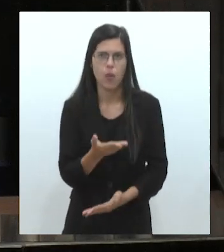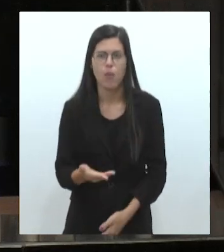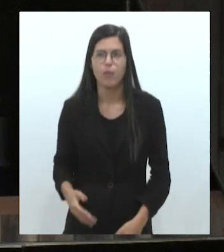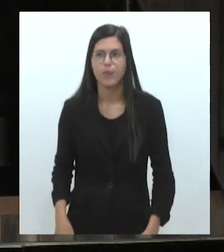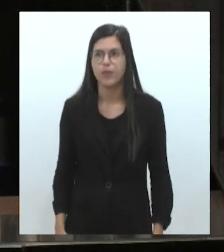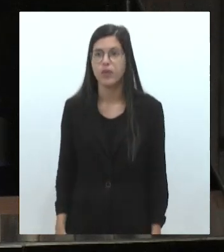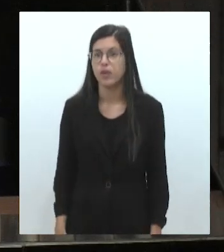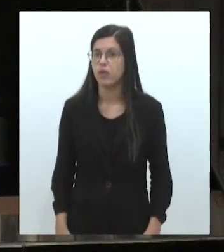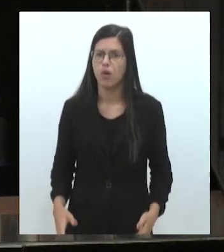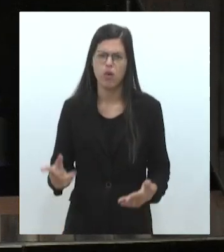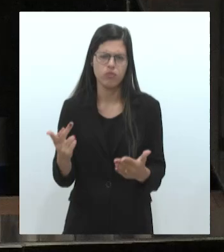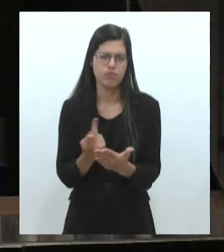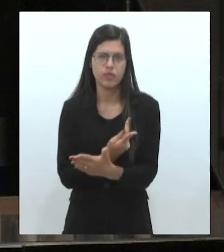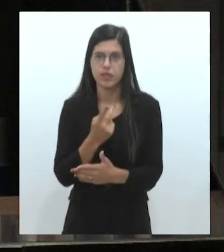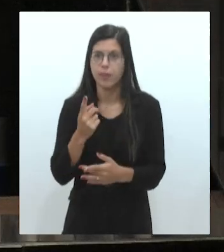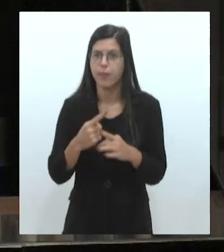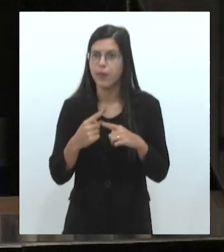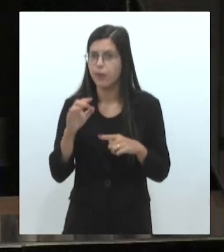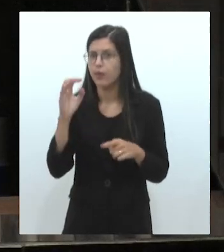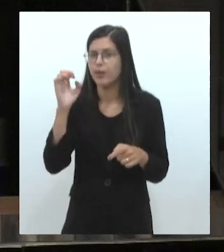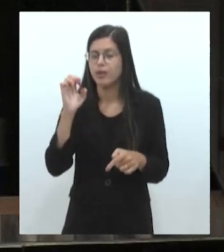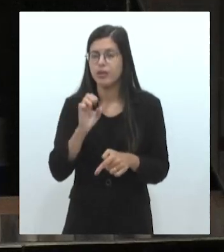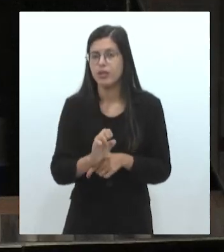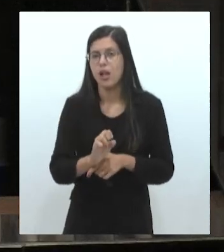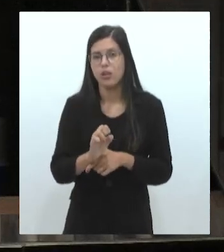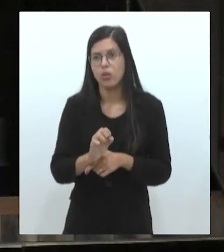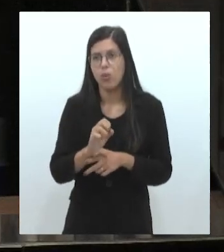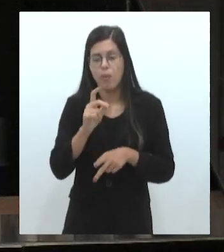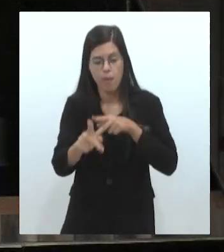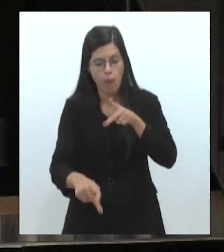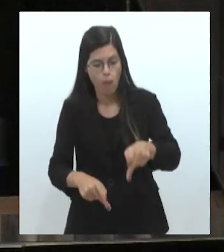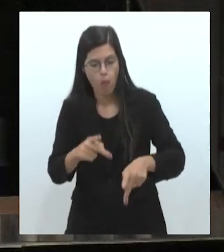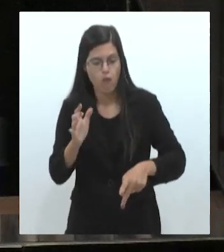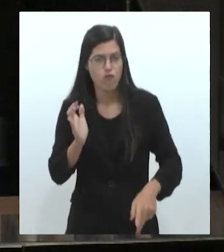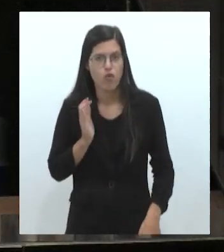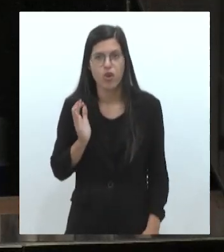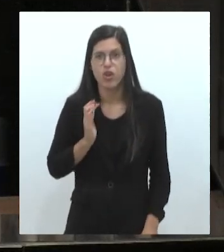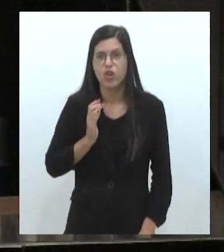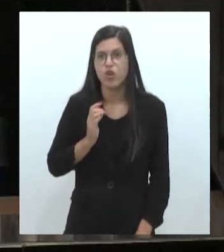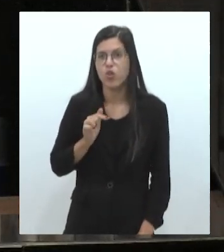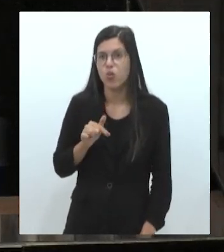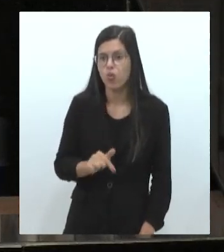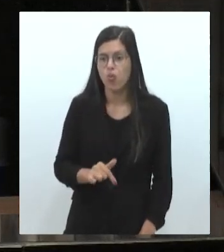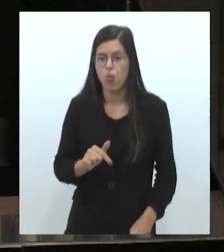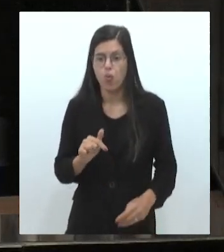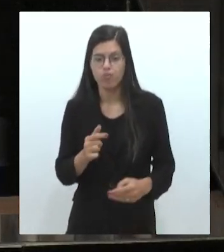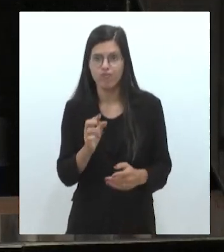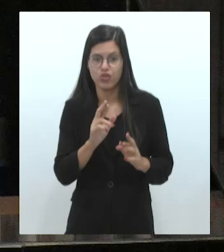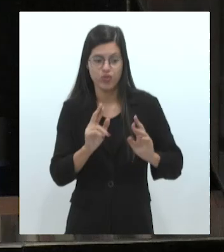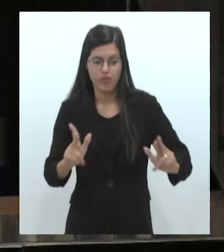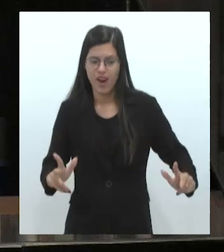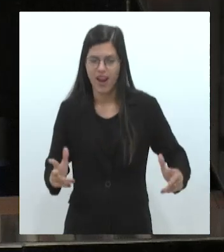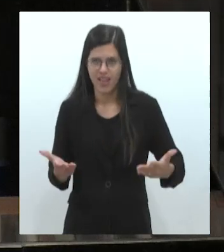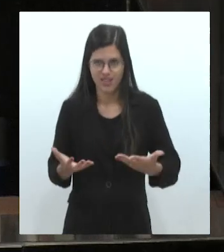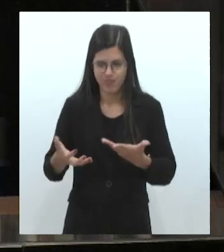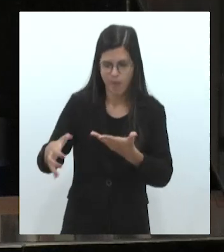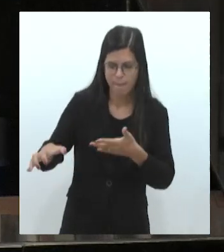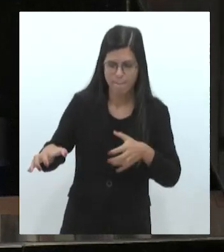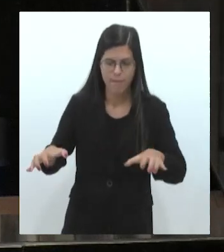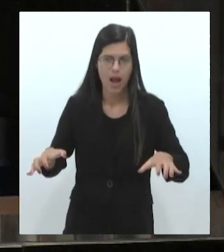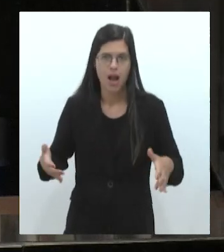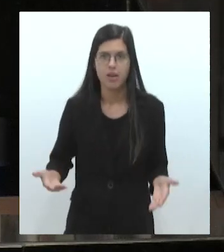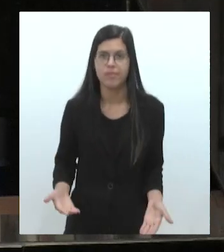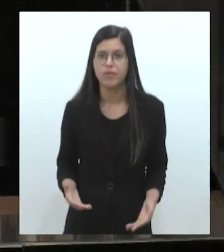o Estado, para as populações abastadas, é um, e para as populações faveladas é outro. É só a